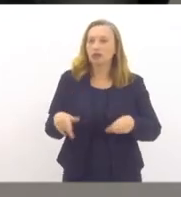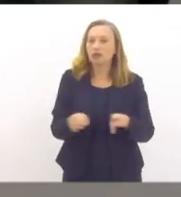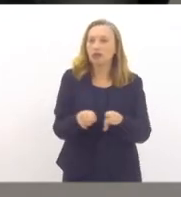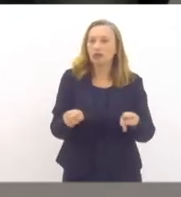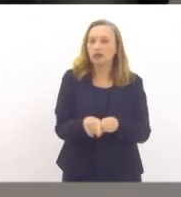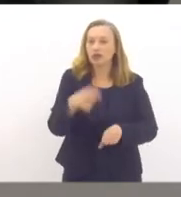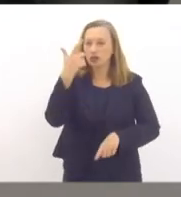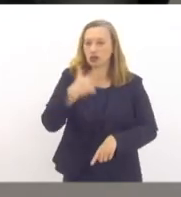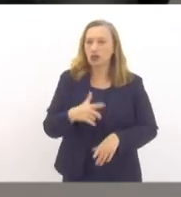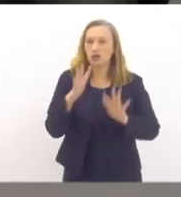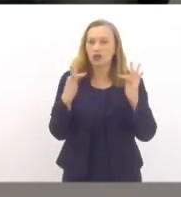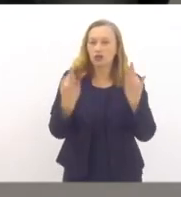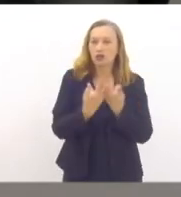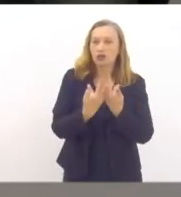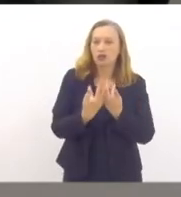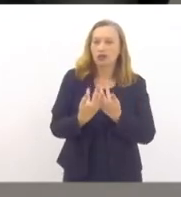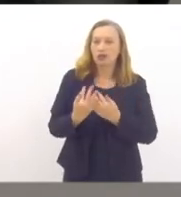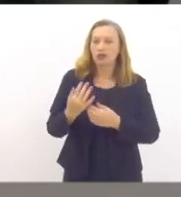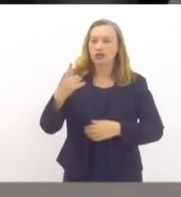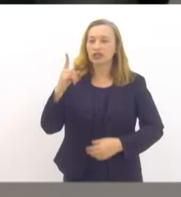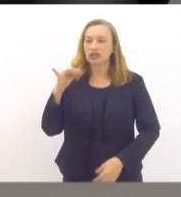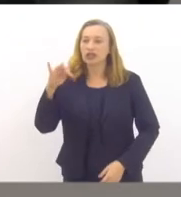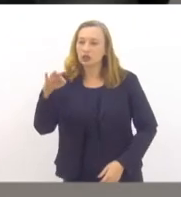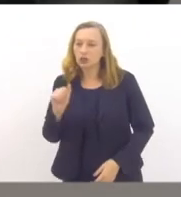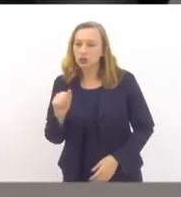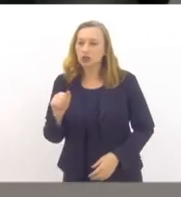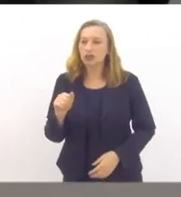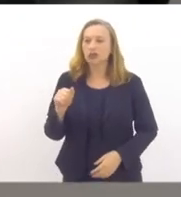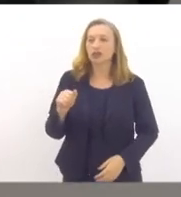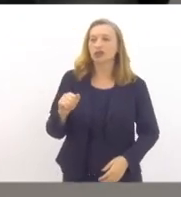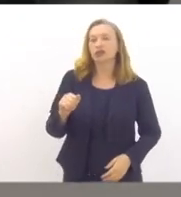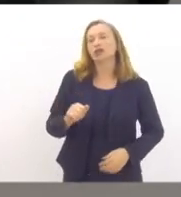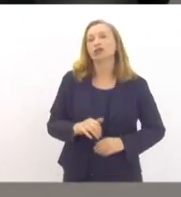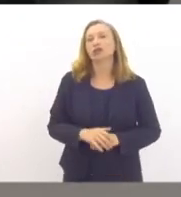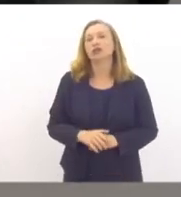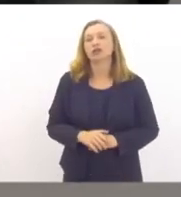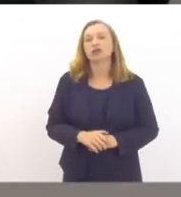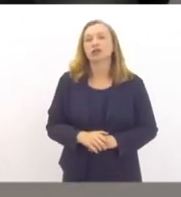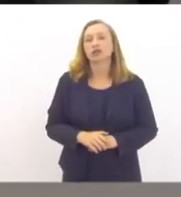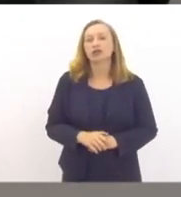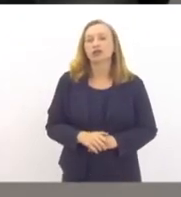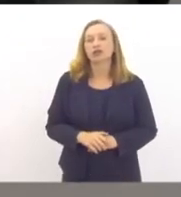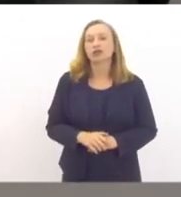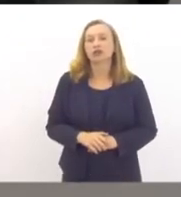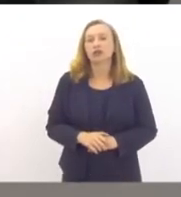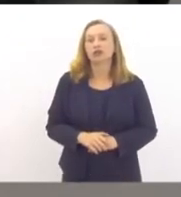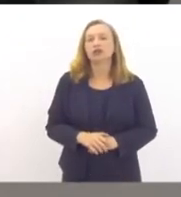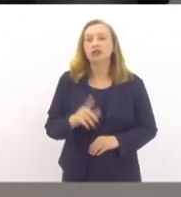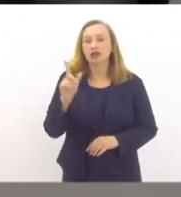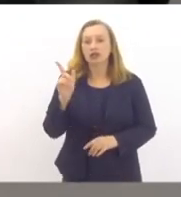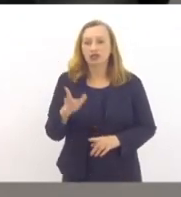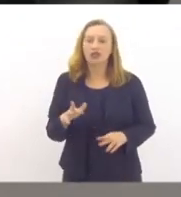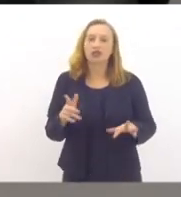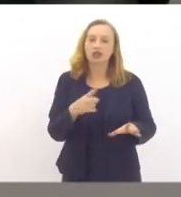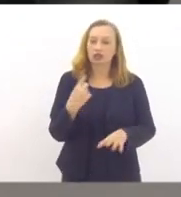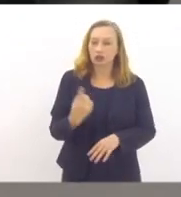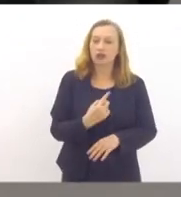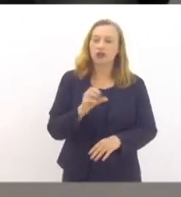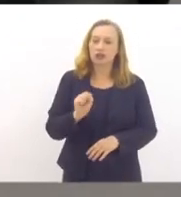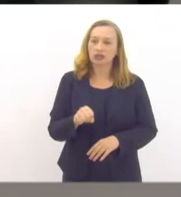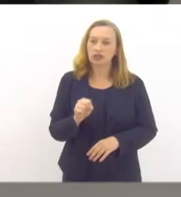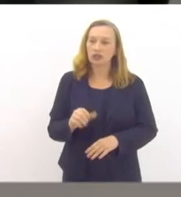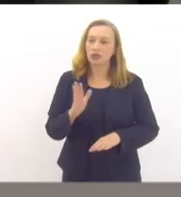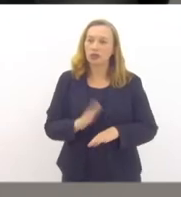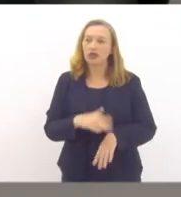sou familiar da época da ditadura civil, empresarial, militar. A nossa presença é diferente. Por mais que